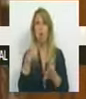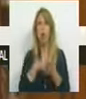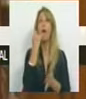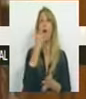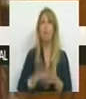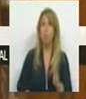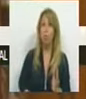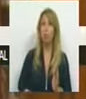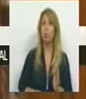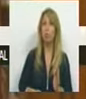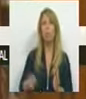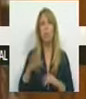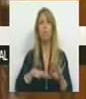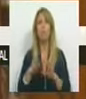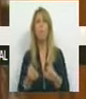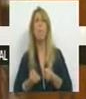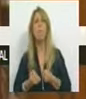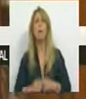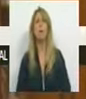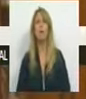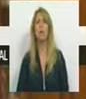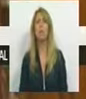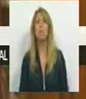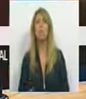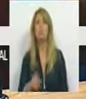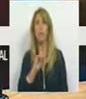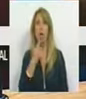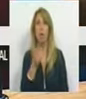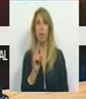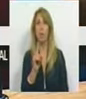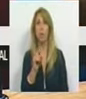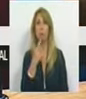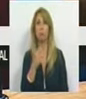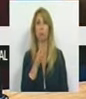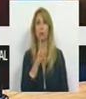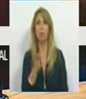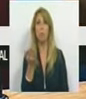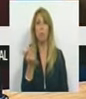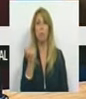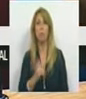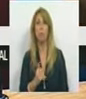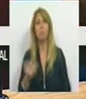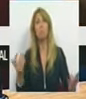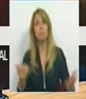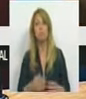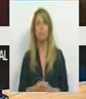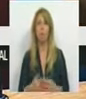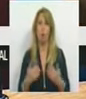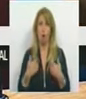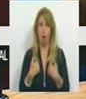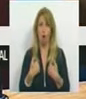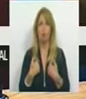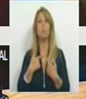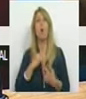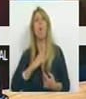sua poupança. Não diz, não responde. Mas a nós, que somos a oposição,